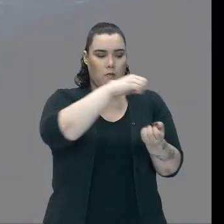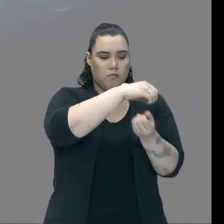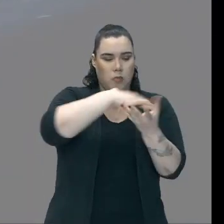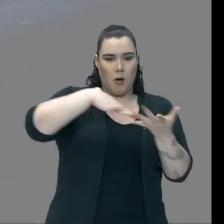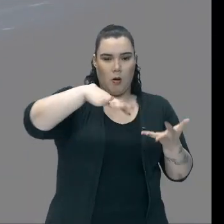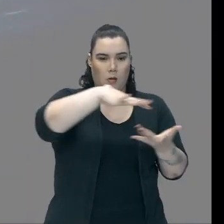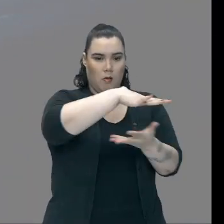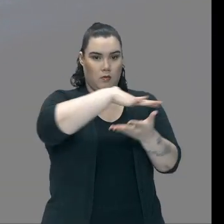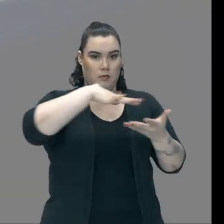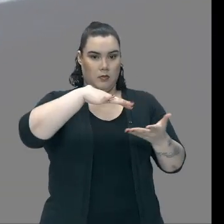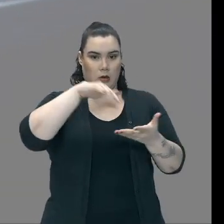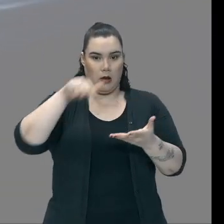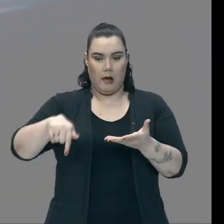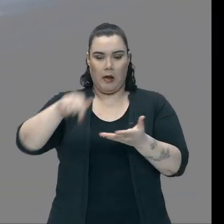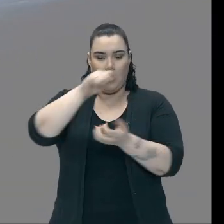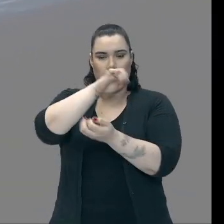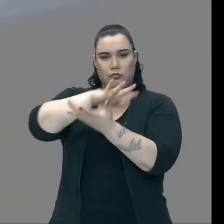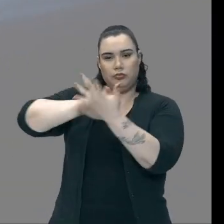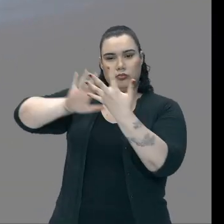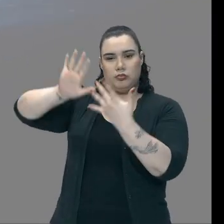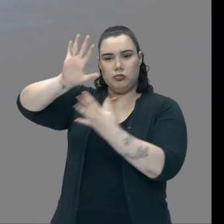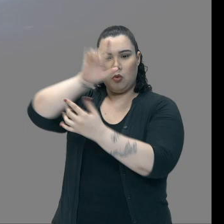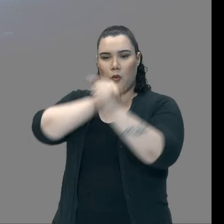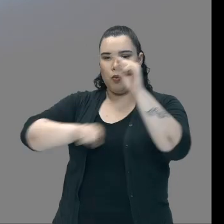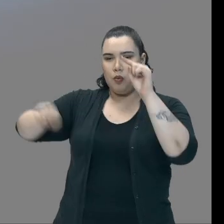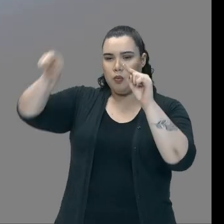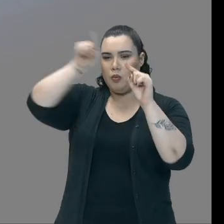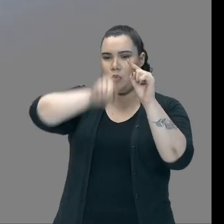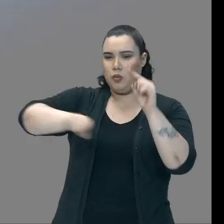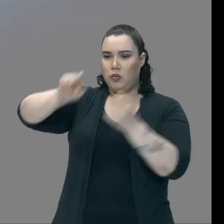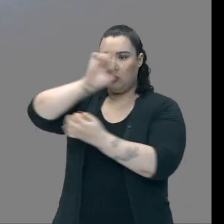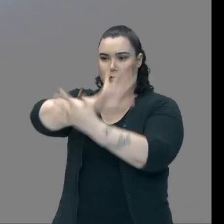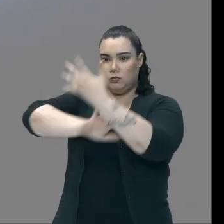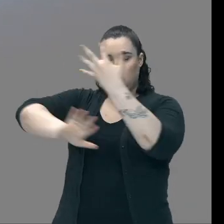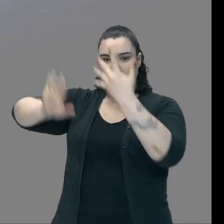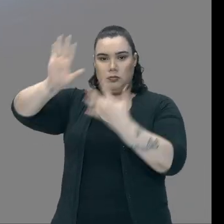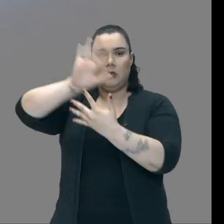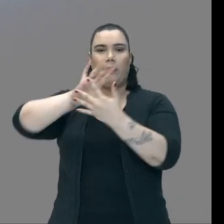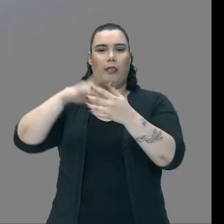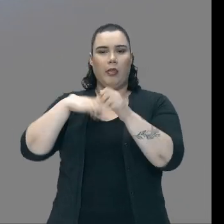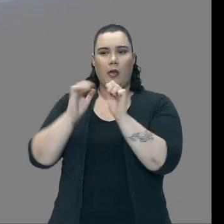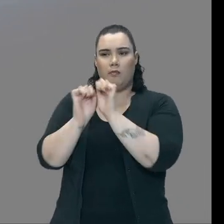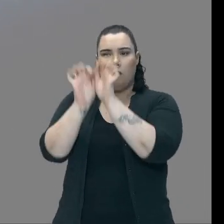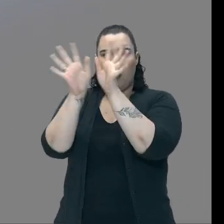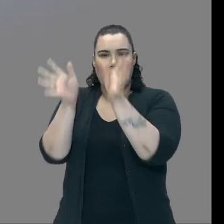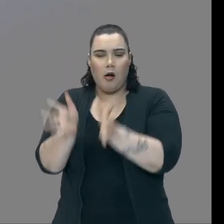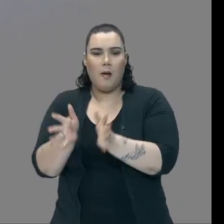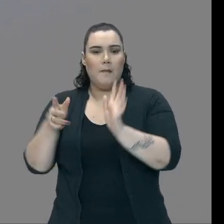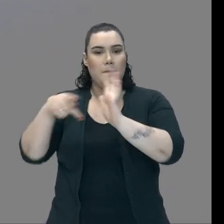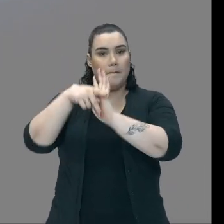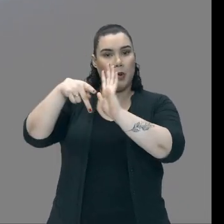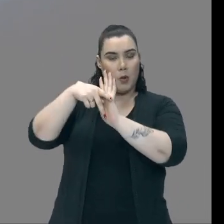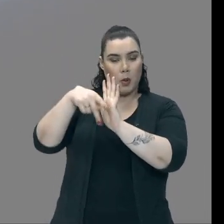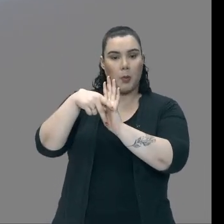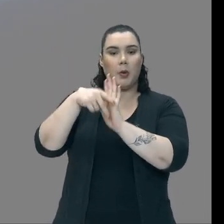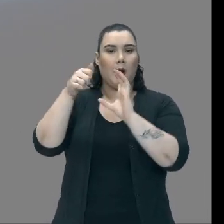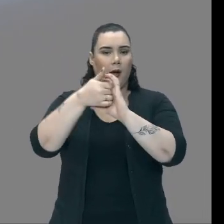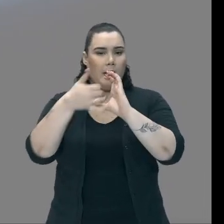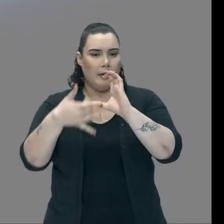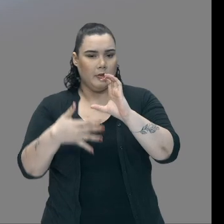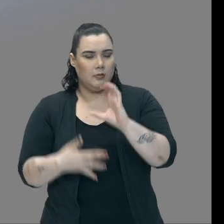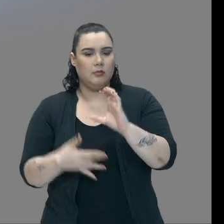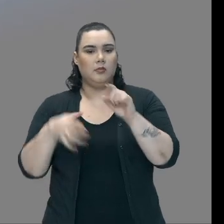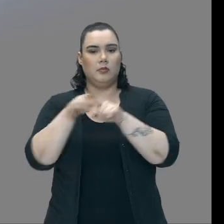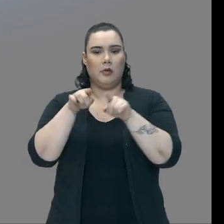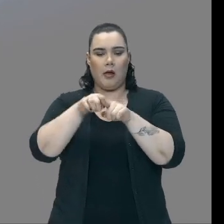Sua forma é uma espiral clássica, formada por um bojo, 4 grandes braços principais que compõem o seu disco e um amplo